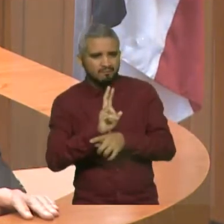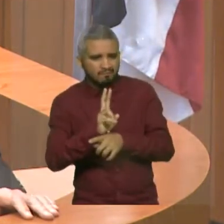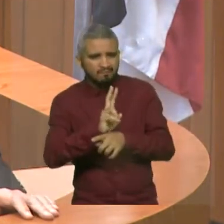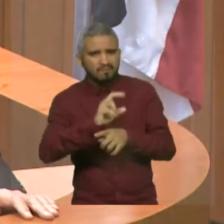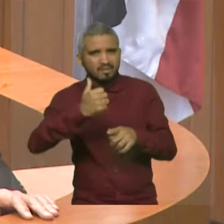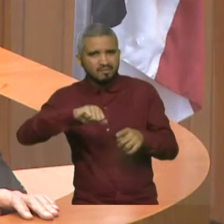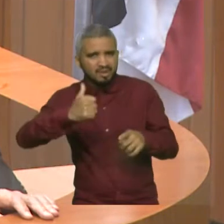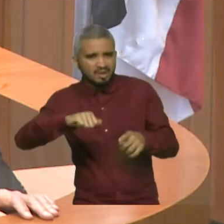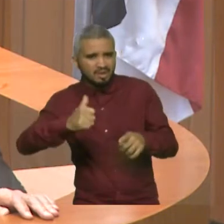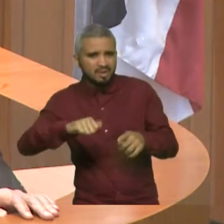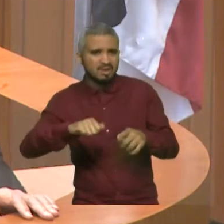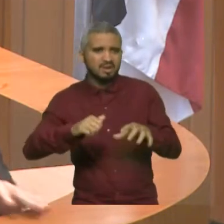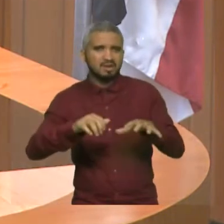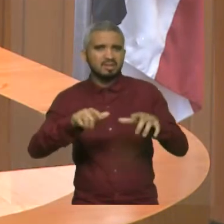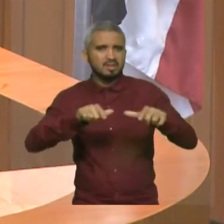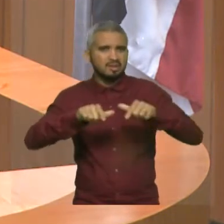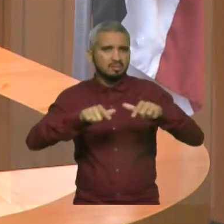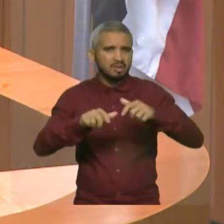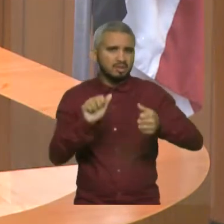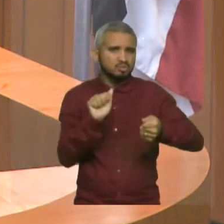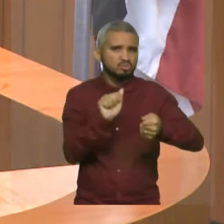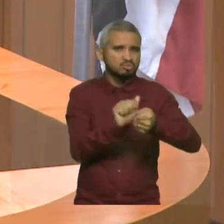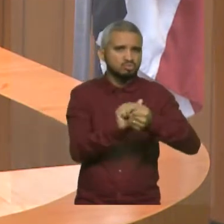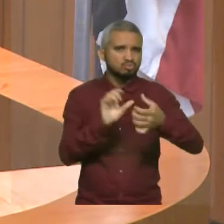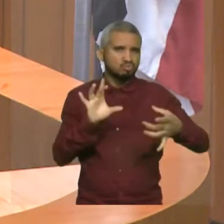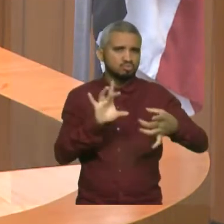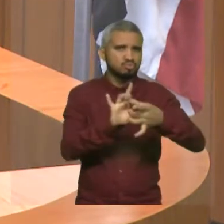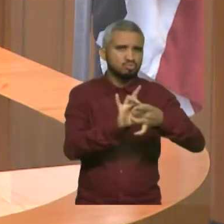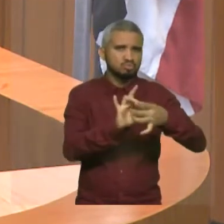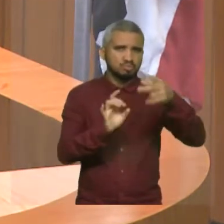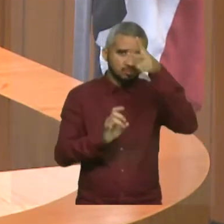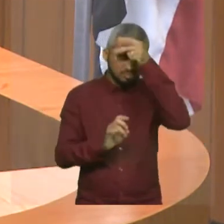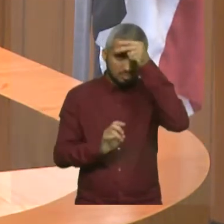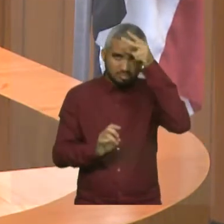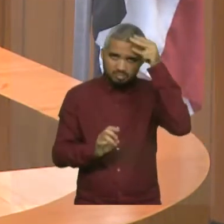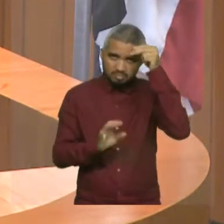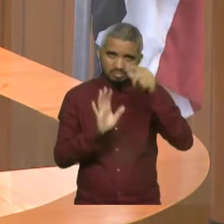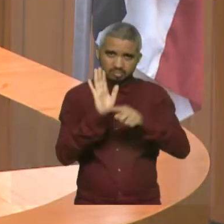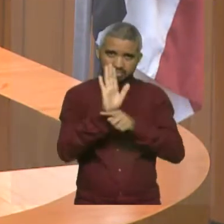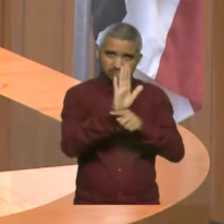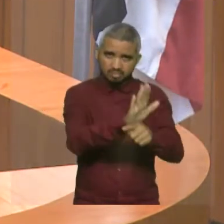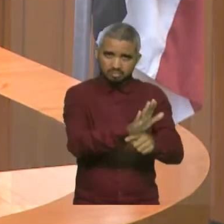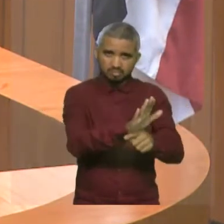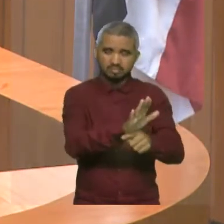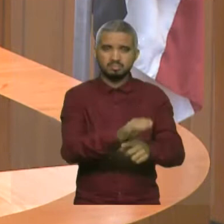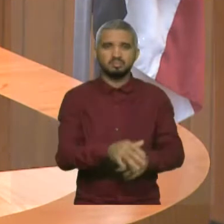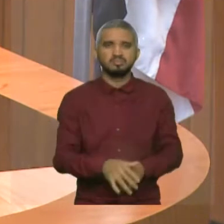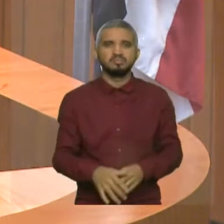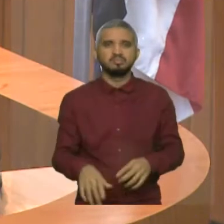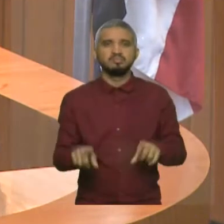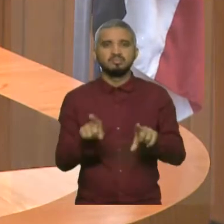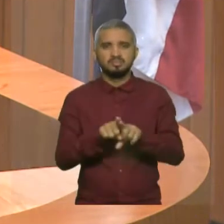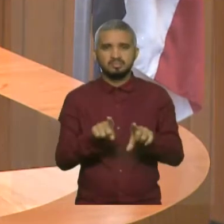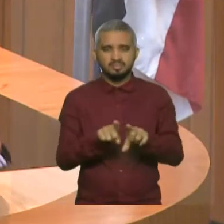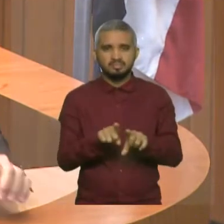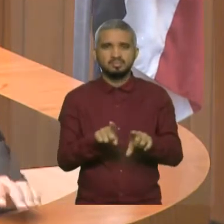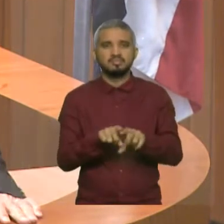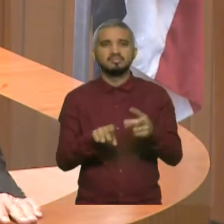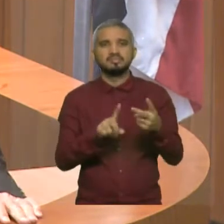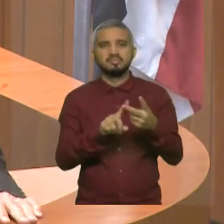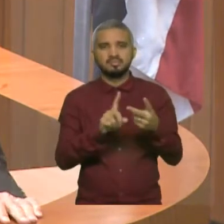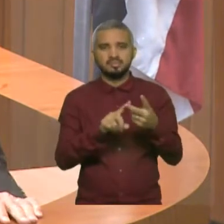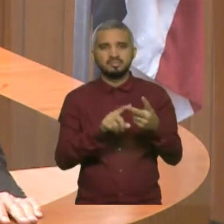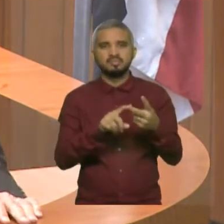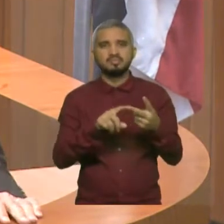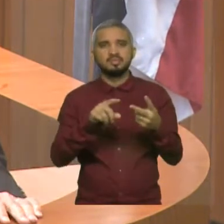com a Prefeitura Municipal, trabalhar e ver amenizar a situação daquela população. Da mesma forma, no mesmo dia, estive também na